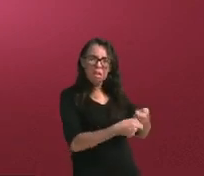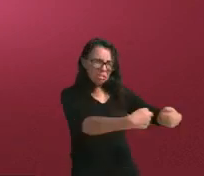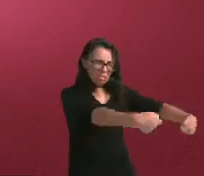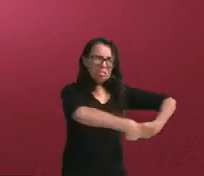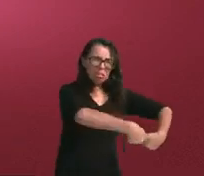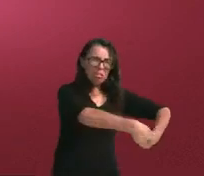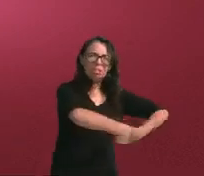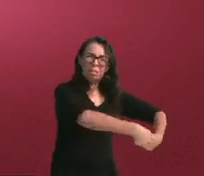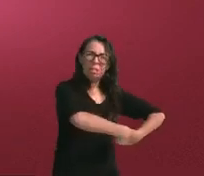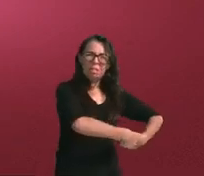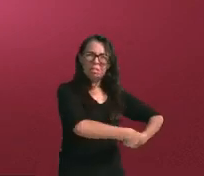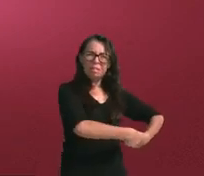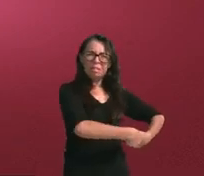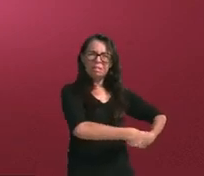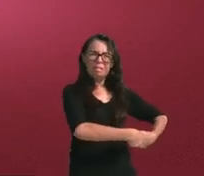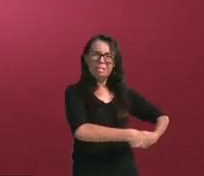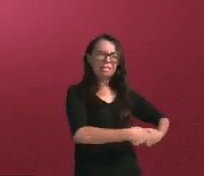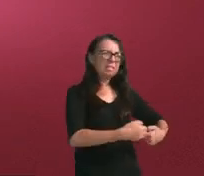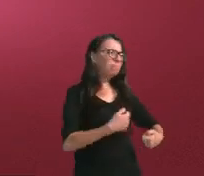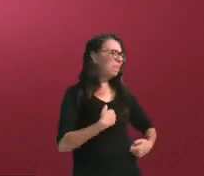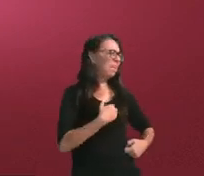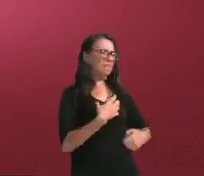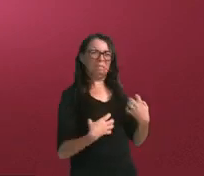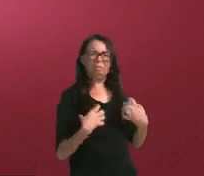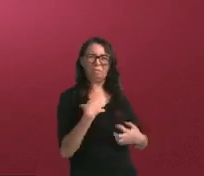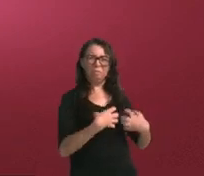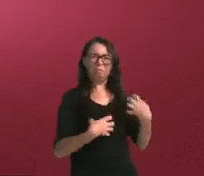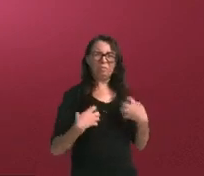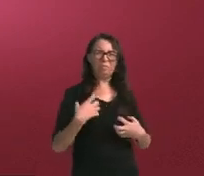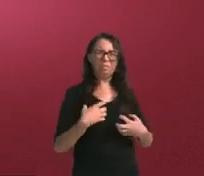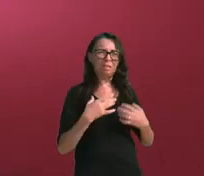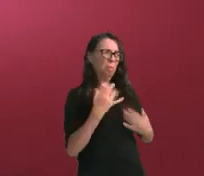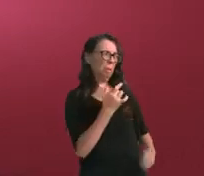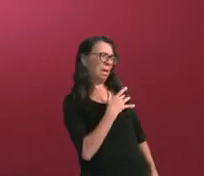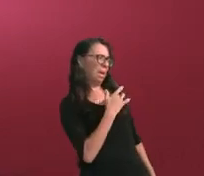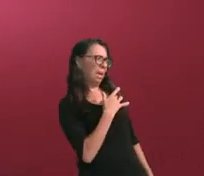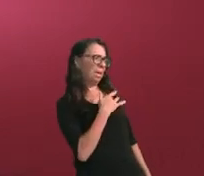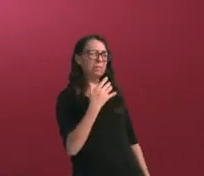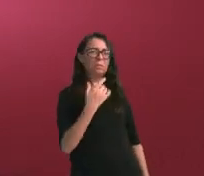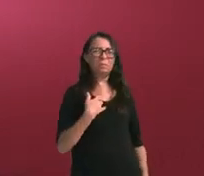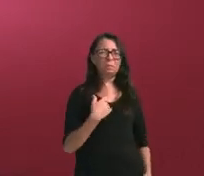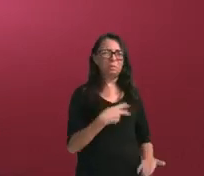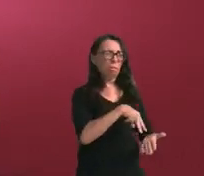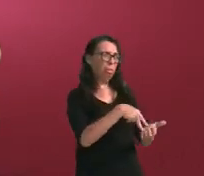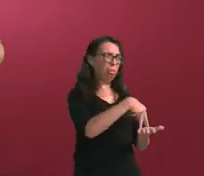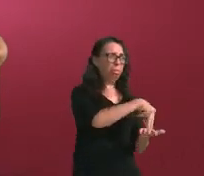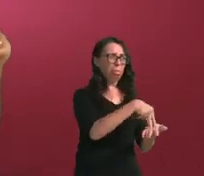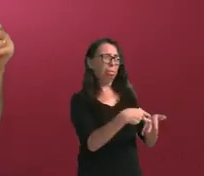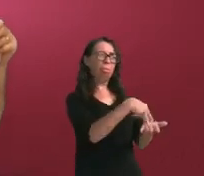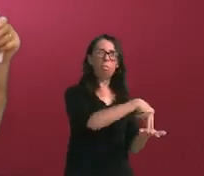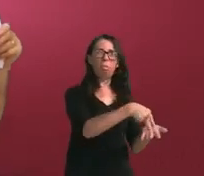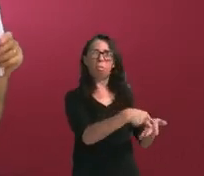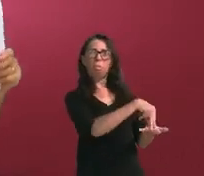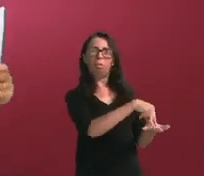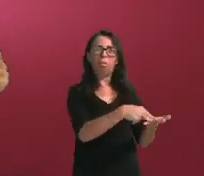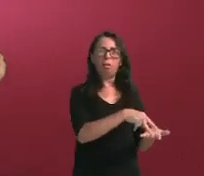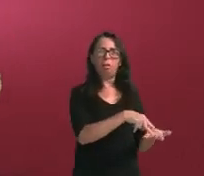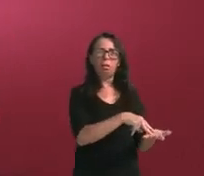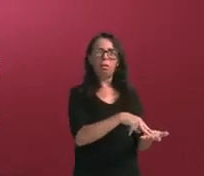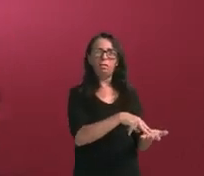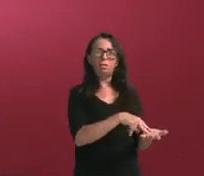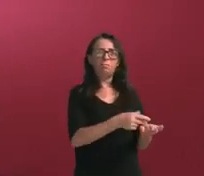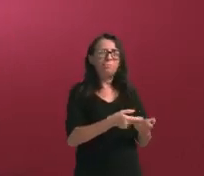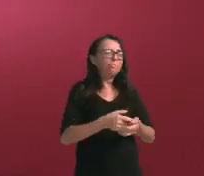agir do Espírito Santo em nossas vidas. Nós temos que estar na videira, que é Cristo, para que a